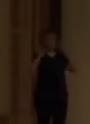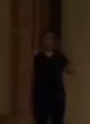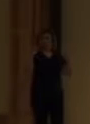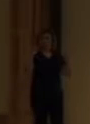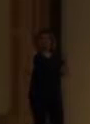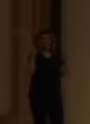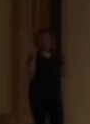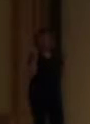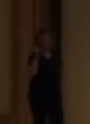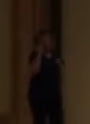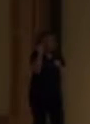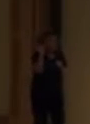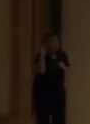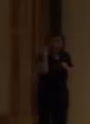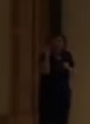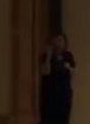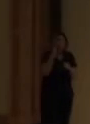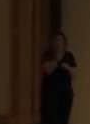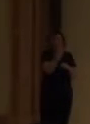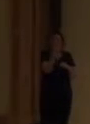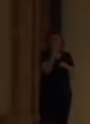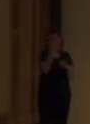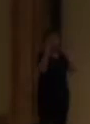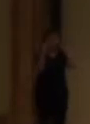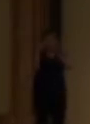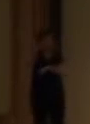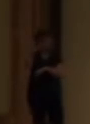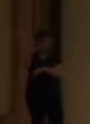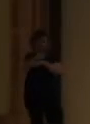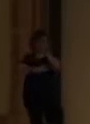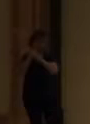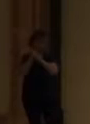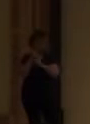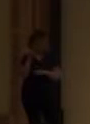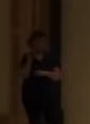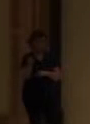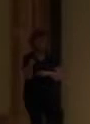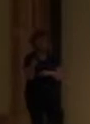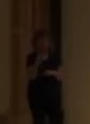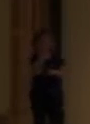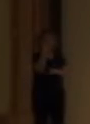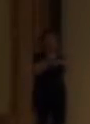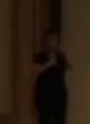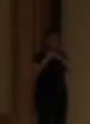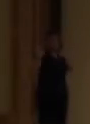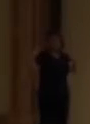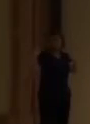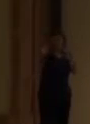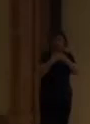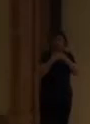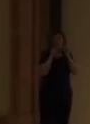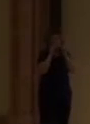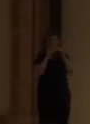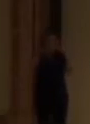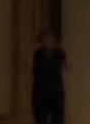anos de estado de graça quase, há uma terrível guerra civil que dura 30 anos e dá um morticínio incrível. E